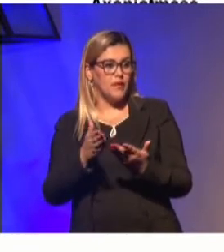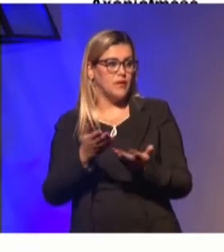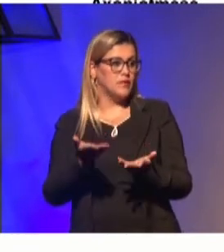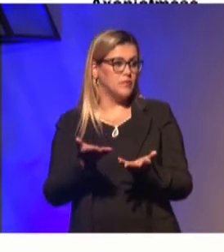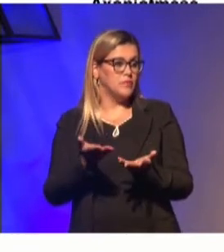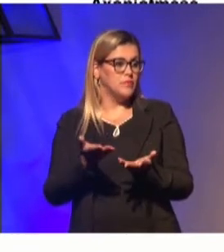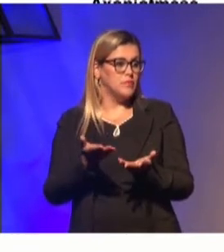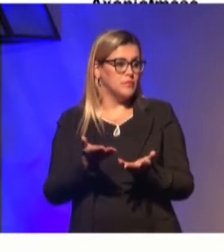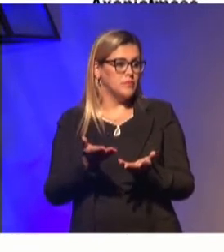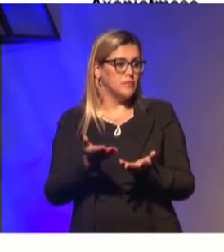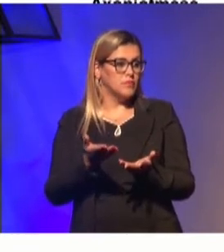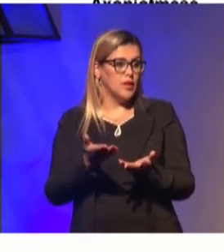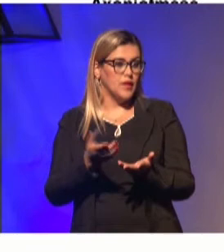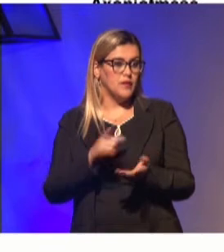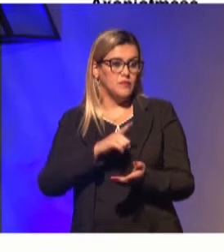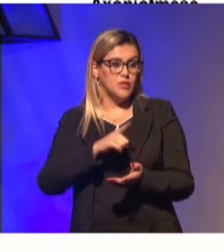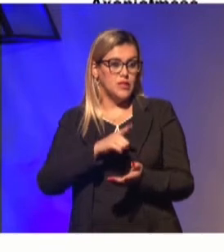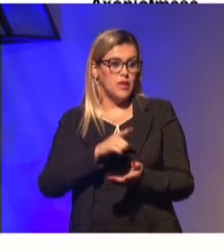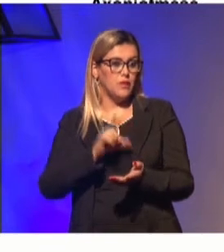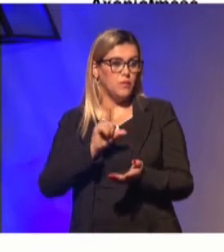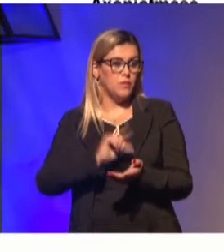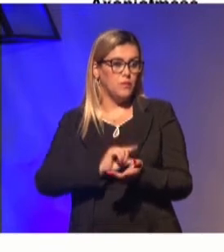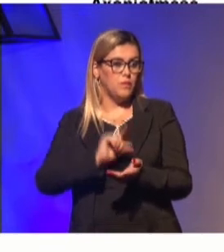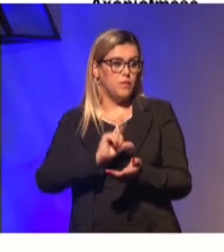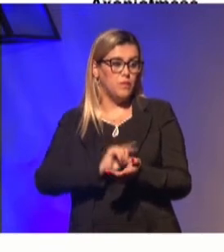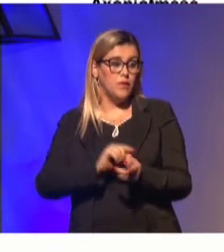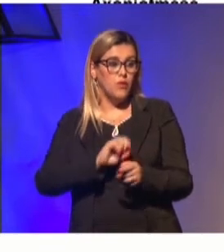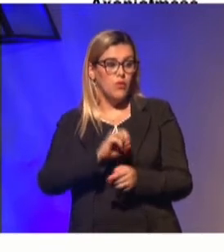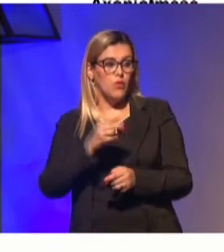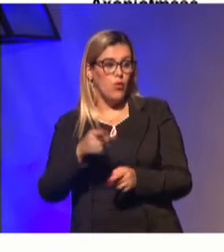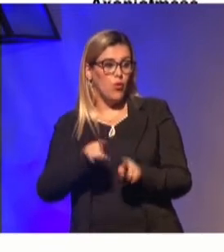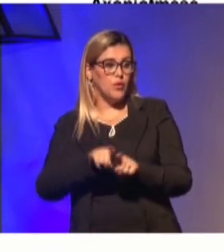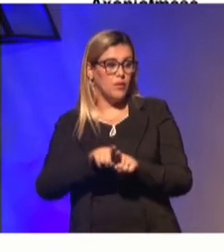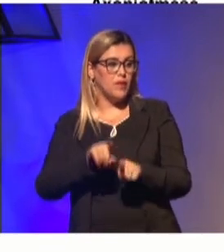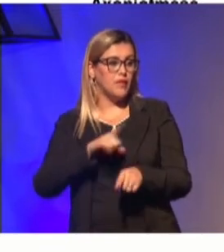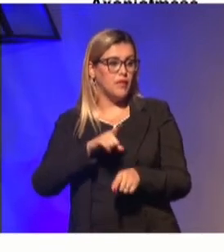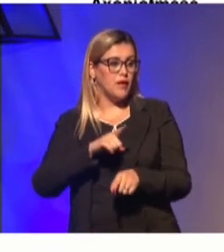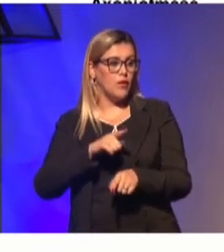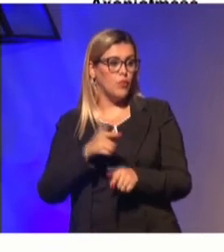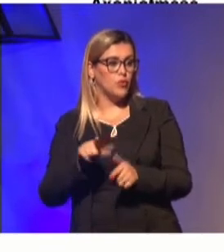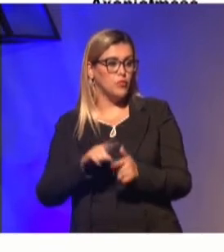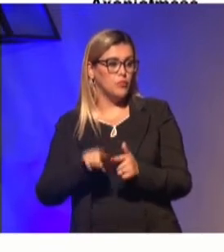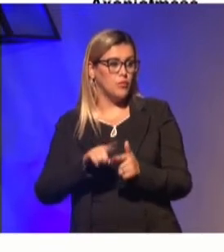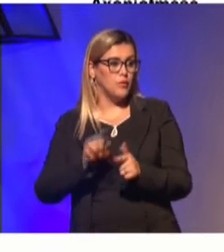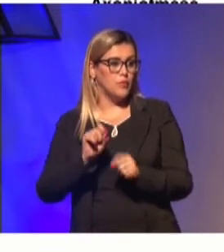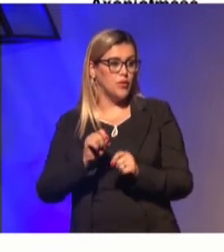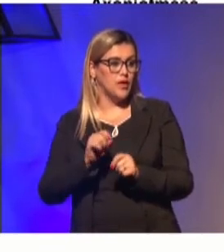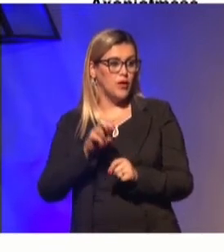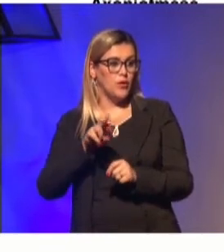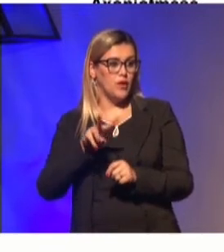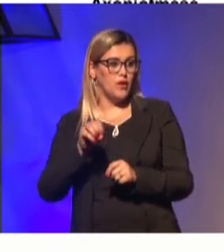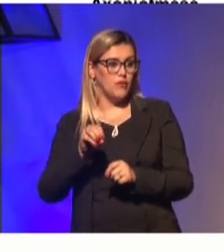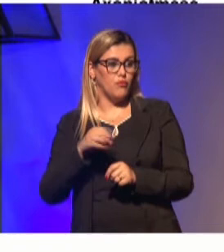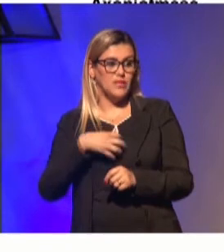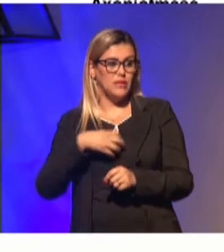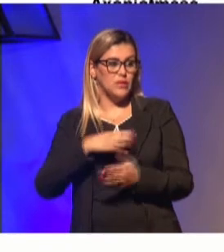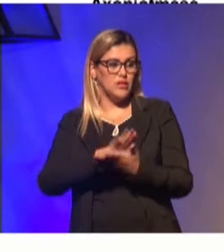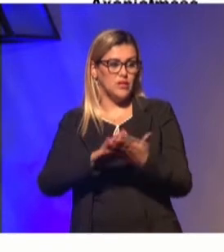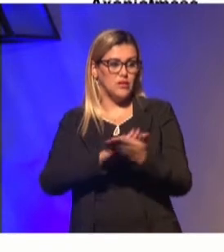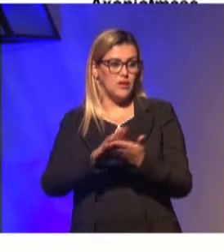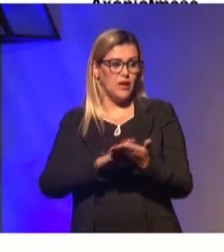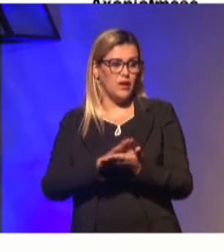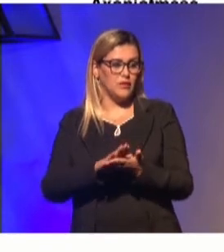do meu pulso, né? E a neurotimese, o pior prognóstico, a secção completa do meu nervo. Já a